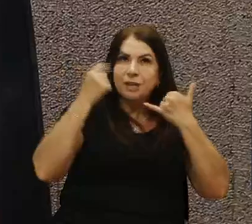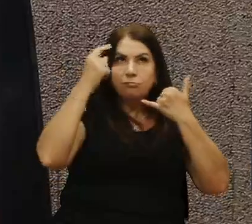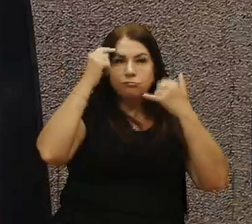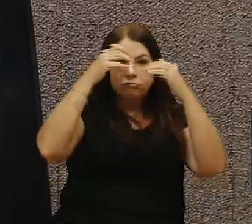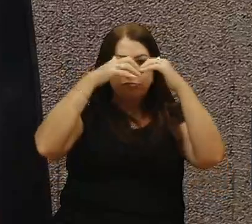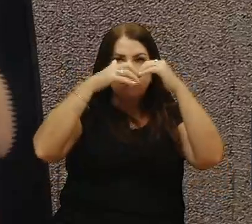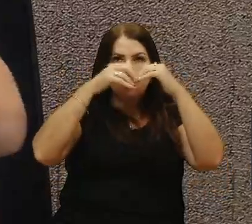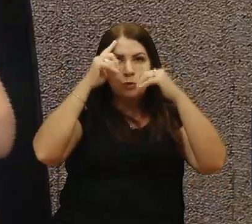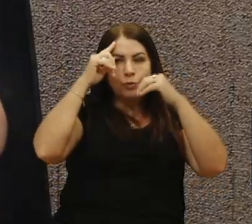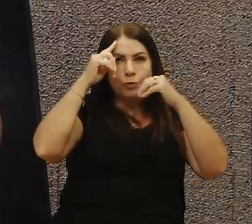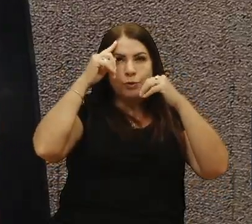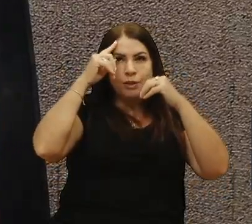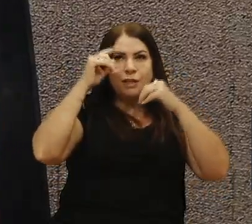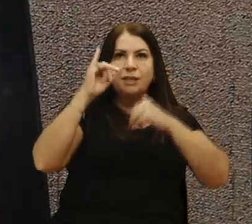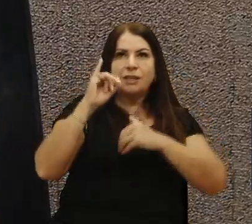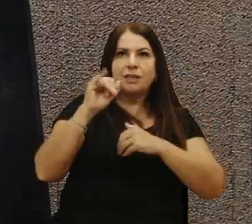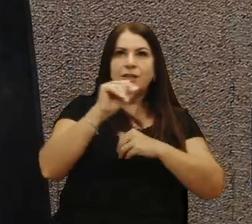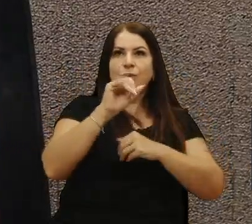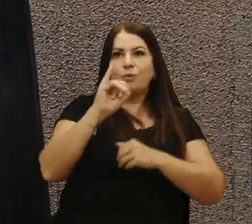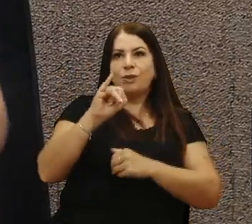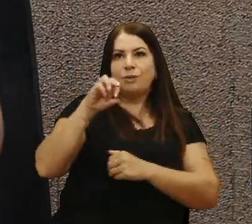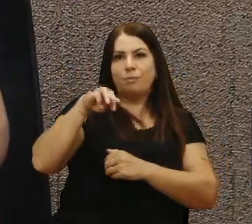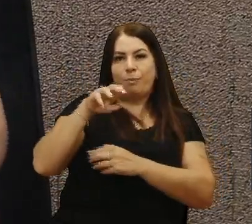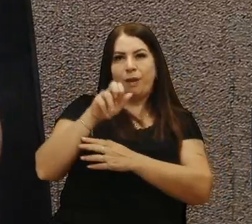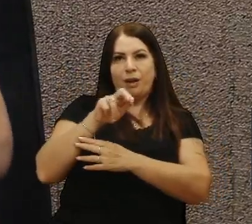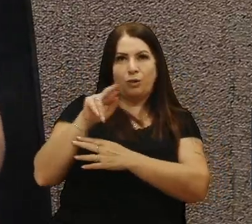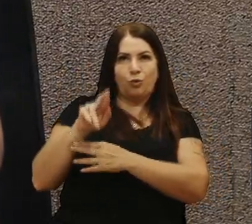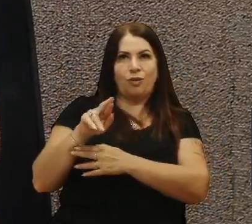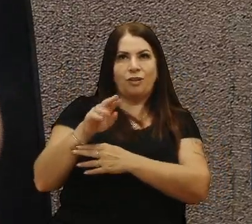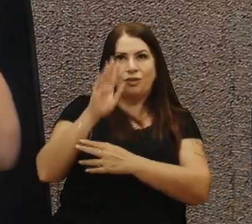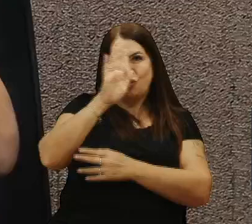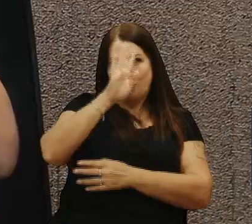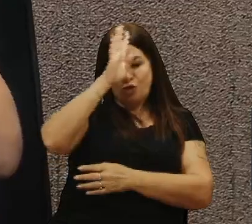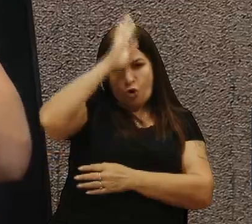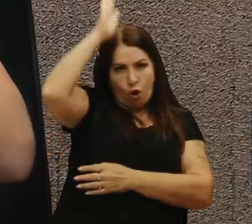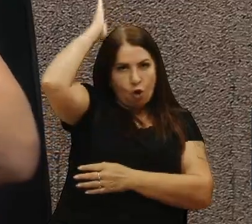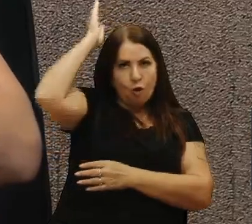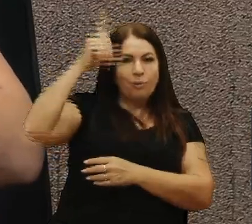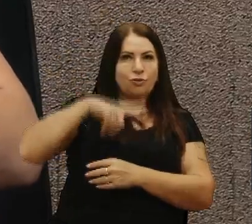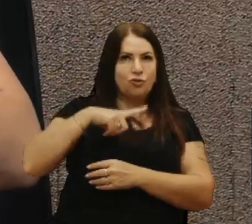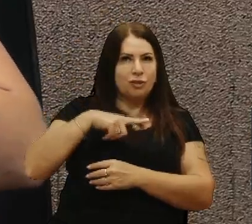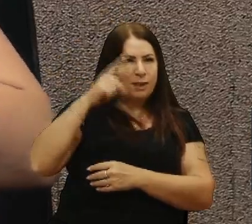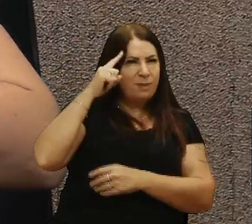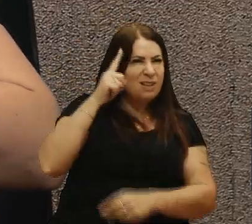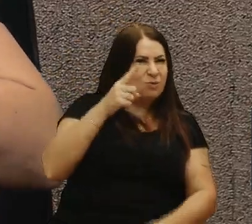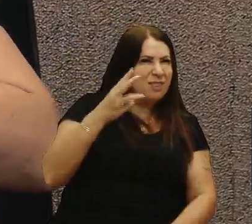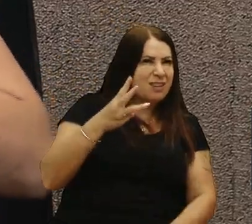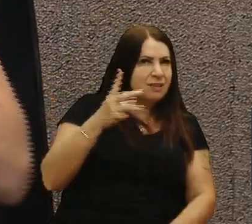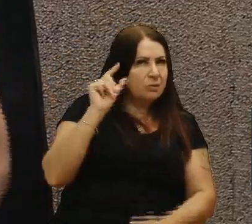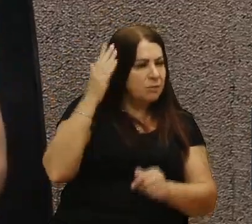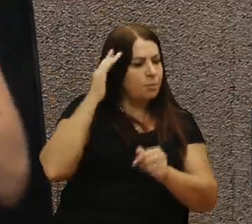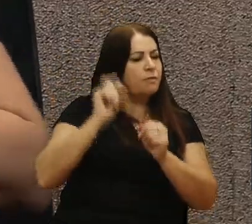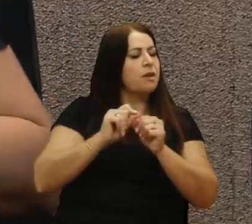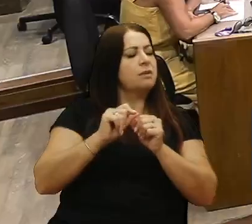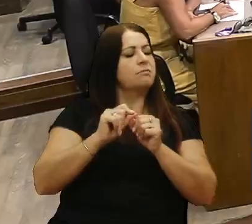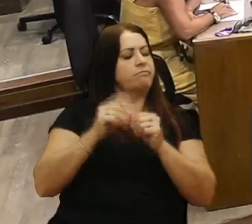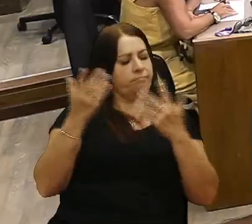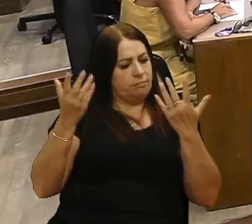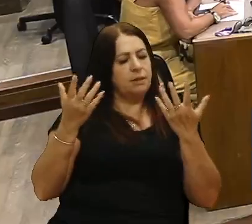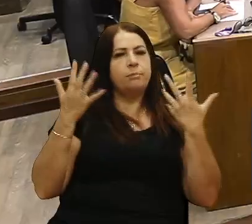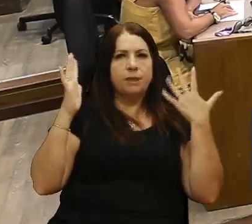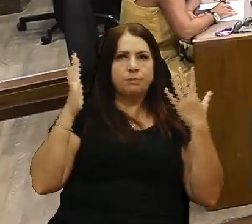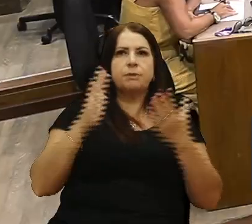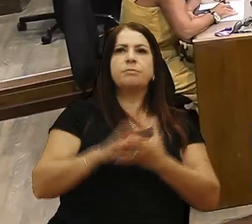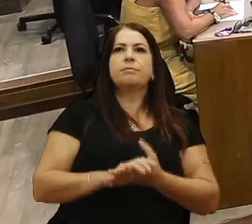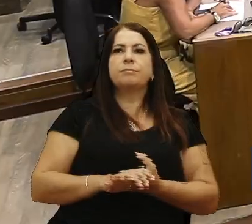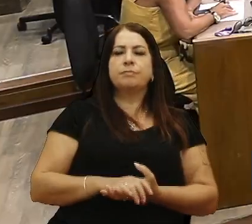que o imperador de Roma tinha. E aí querem me dizer que com 13 anos não sabe o que faz. Então, parabéns. Para encaminhar